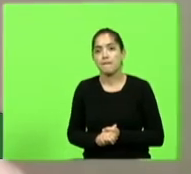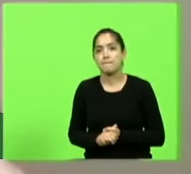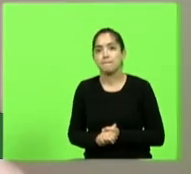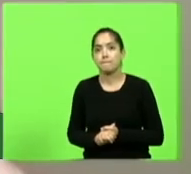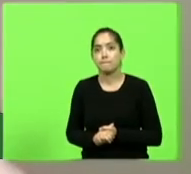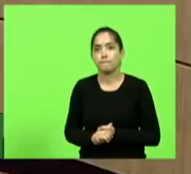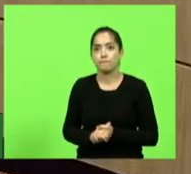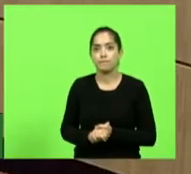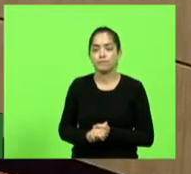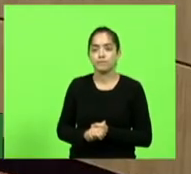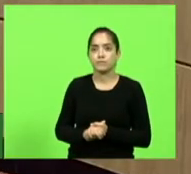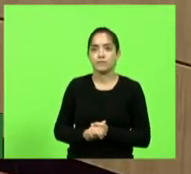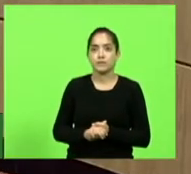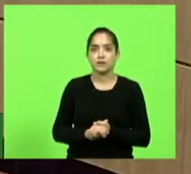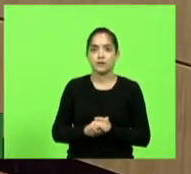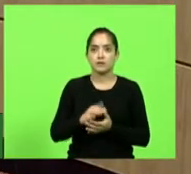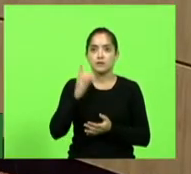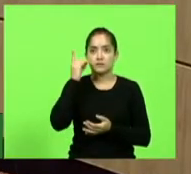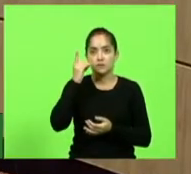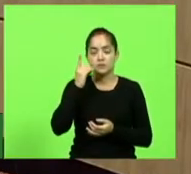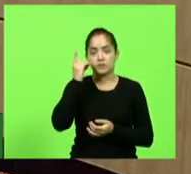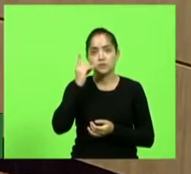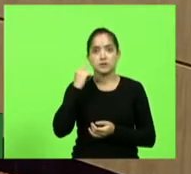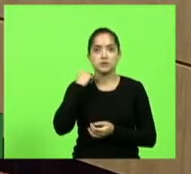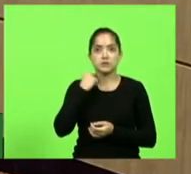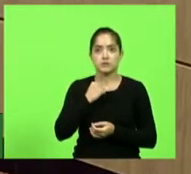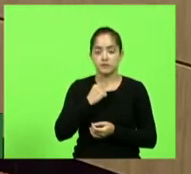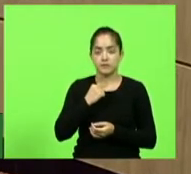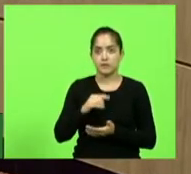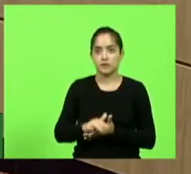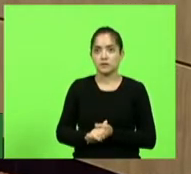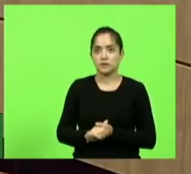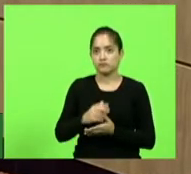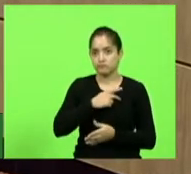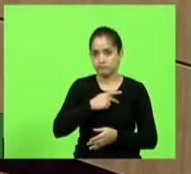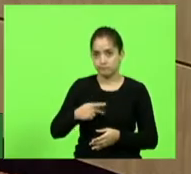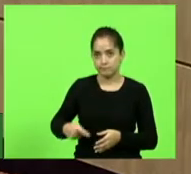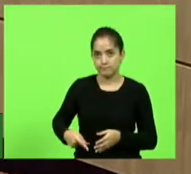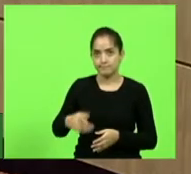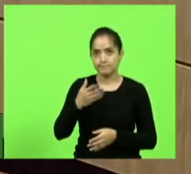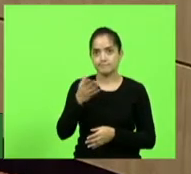Silva Drevec. Obrigado, senhor presidente, senhores deputados, senhoras deputadas.